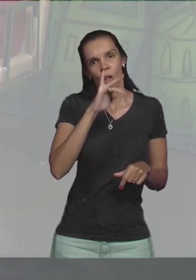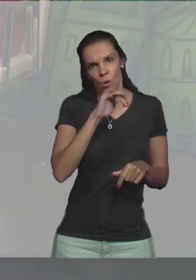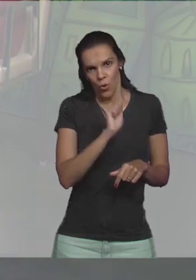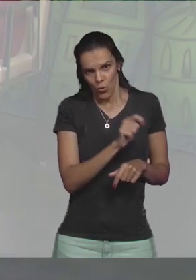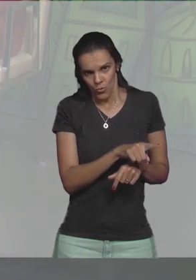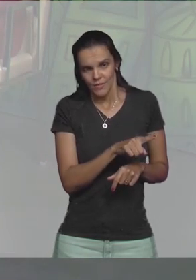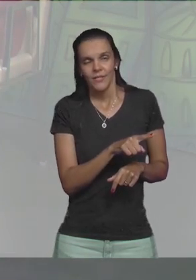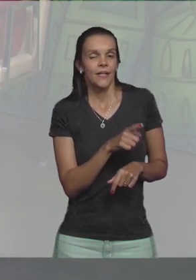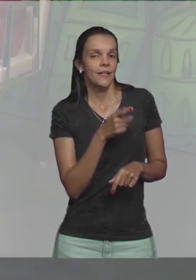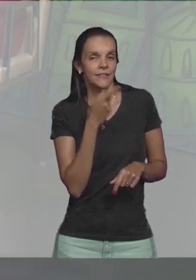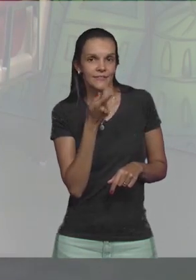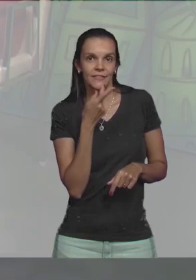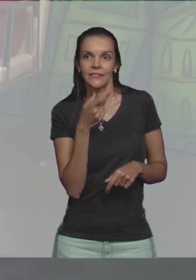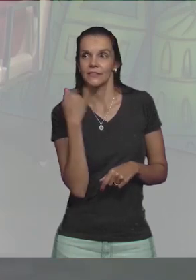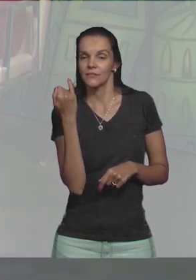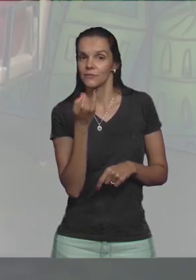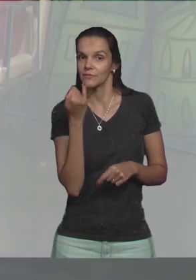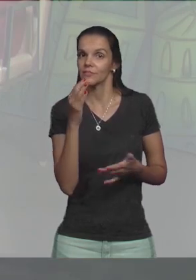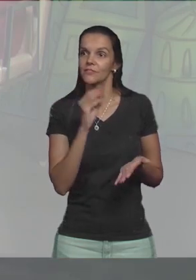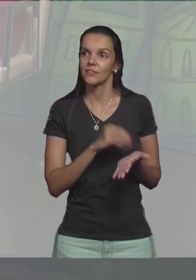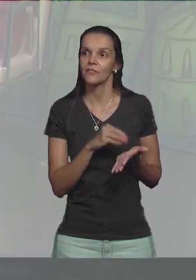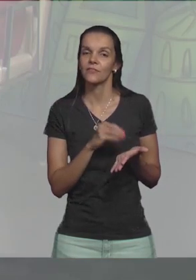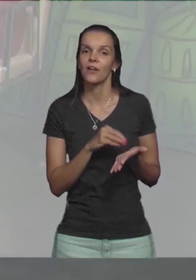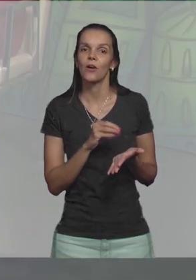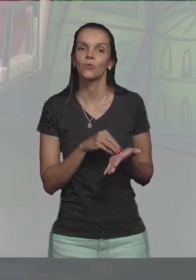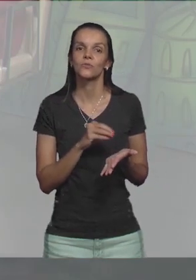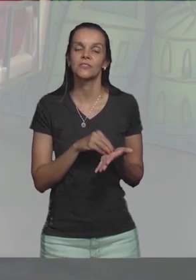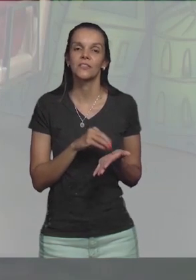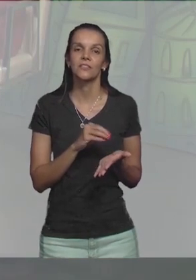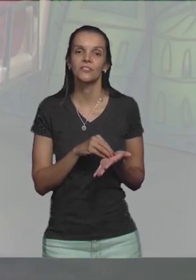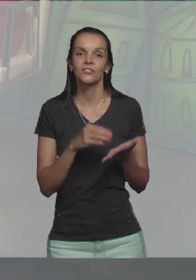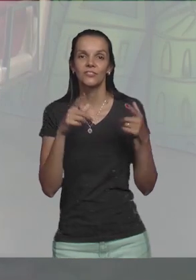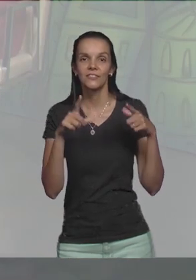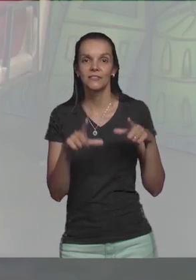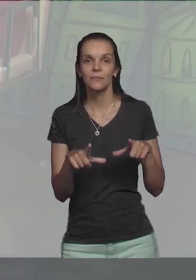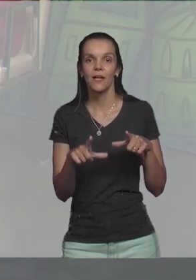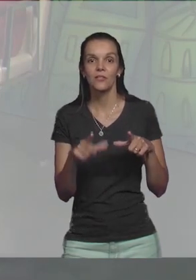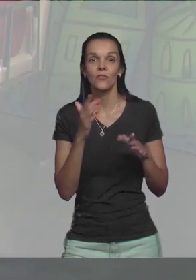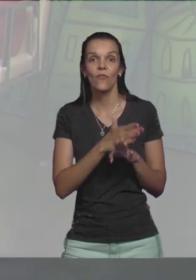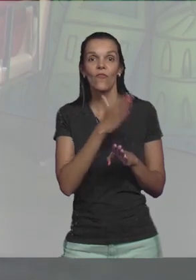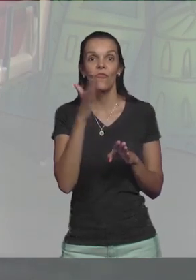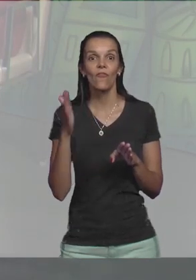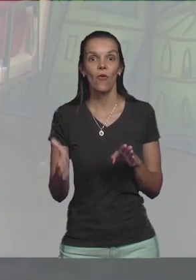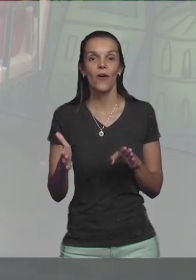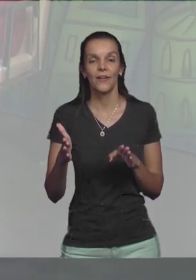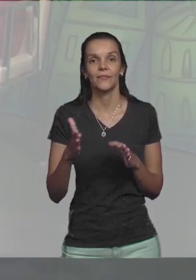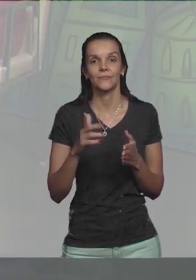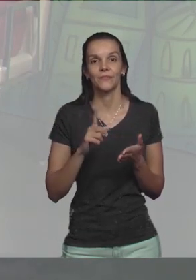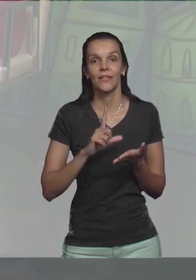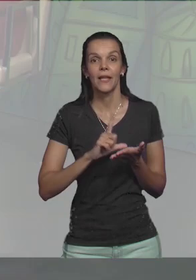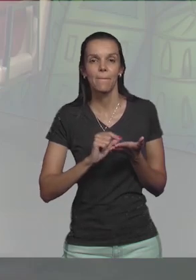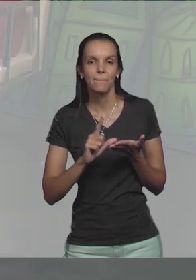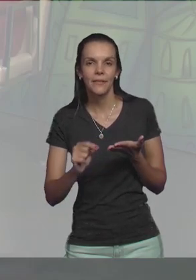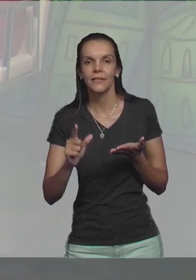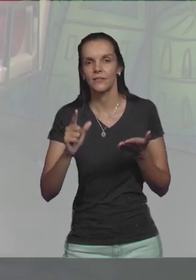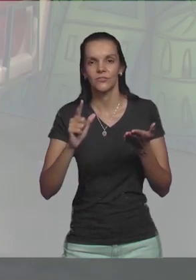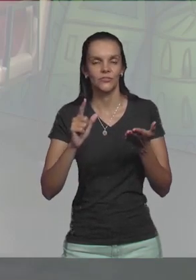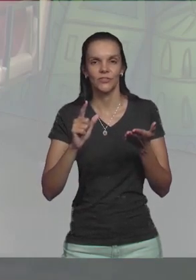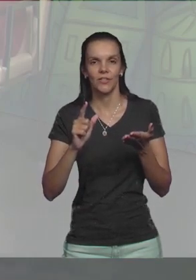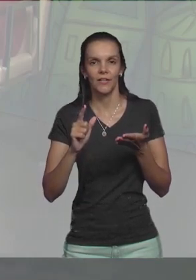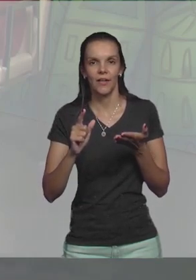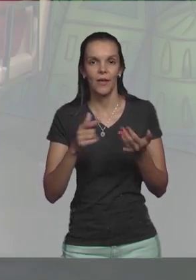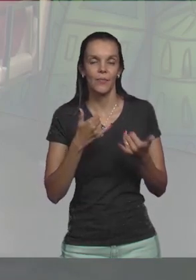importante, que é a falta que se dá de espaço para as pessoas fora do entretenimento também,